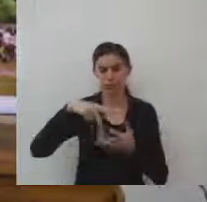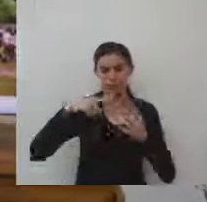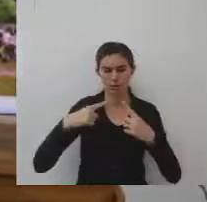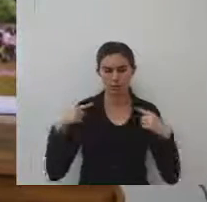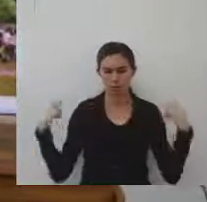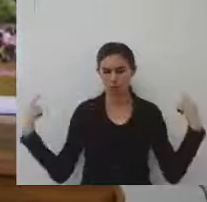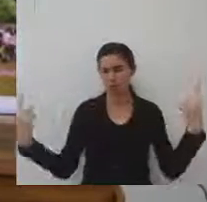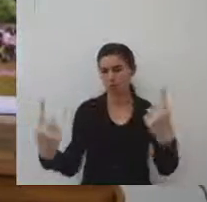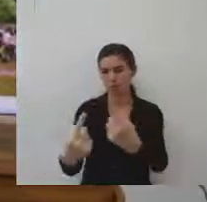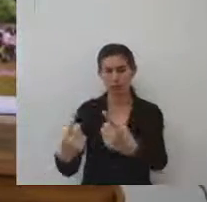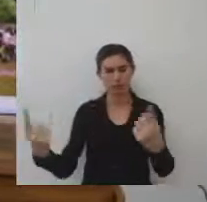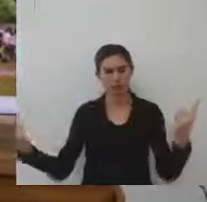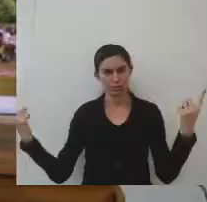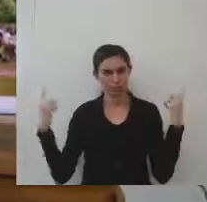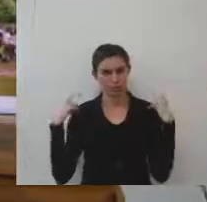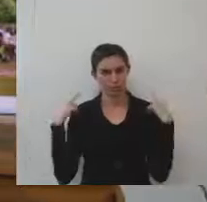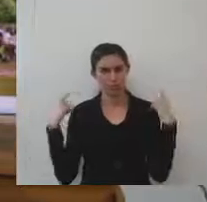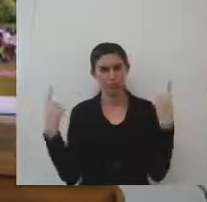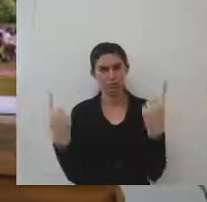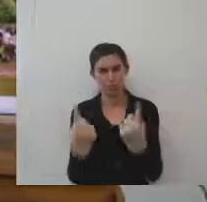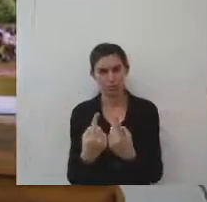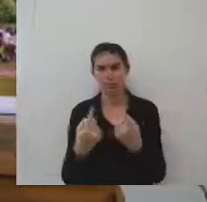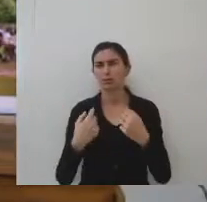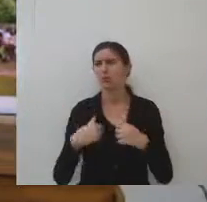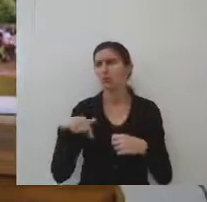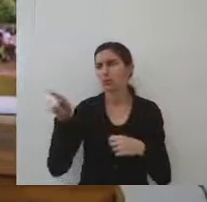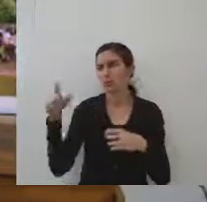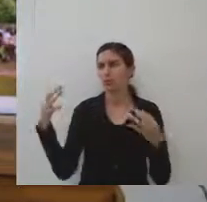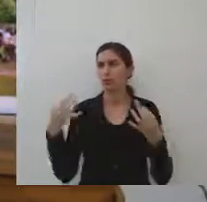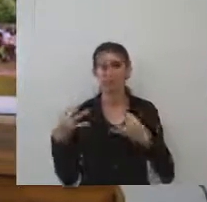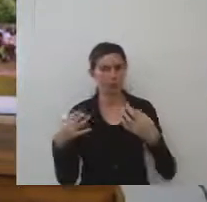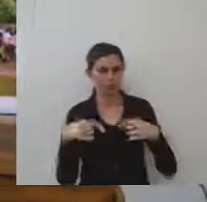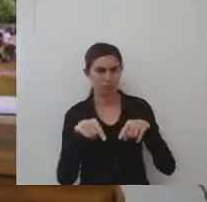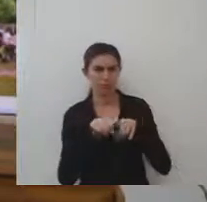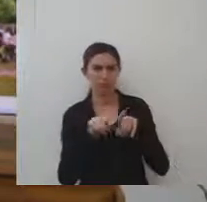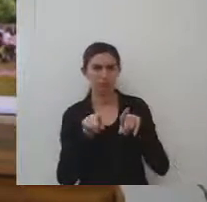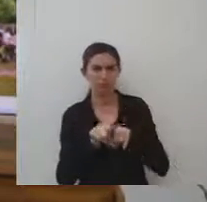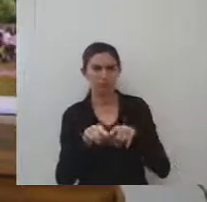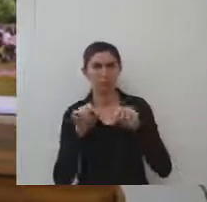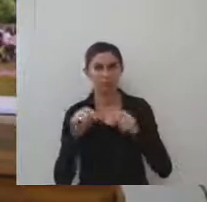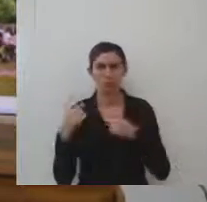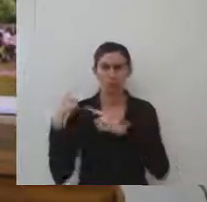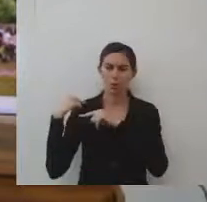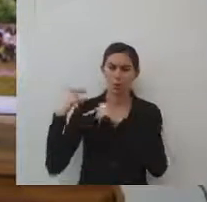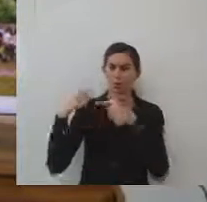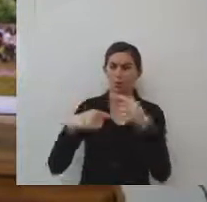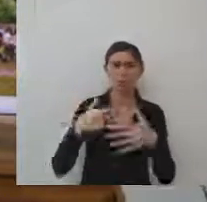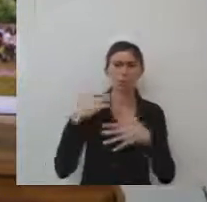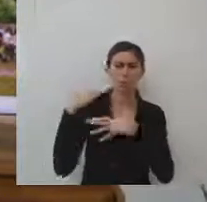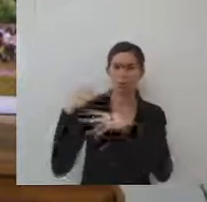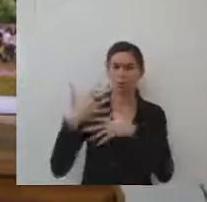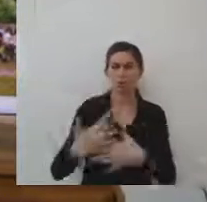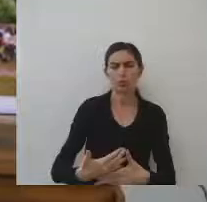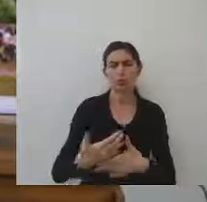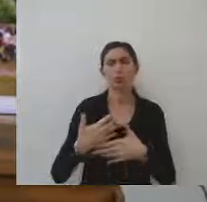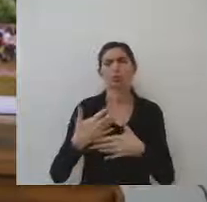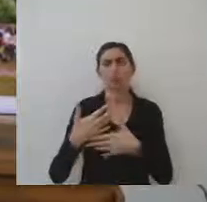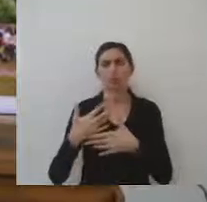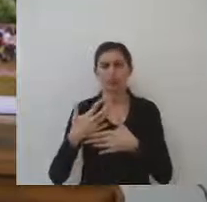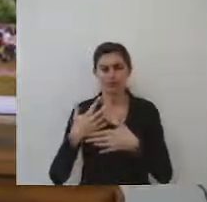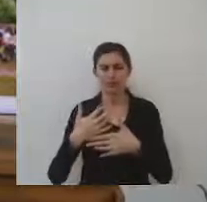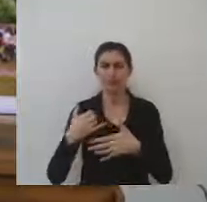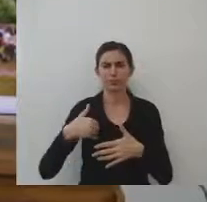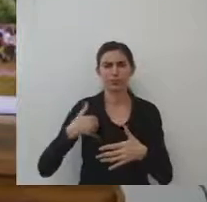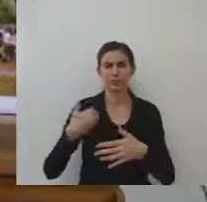circular, que aí, perfeita também, a gente pode trazer as origens celtas dela da